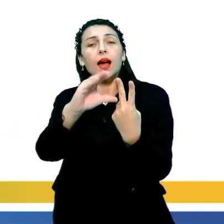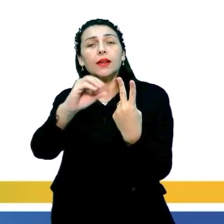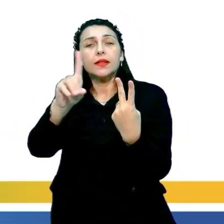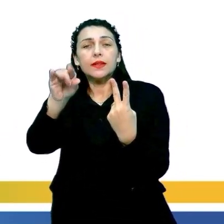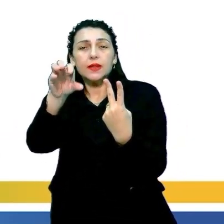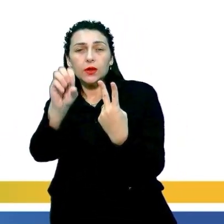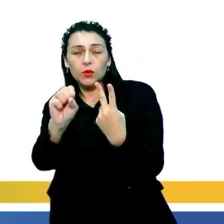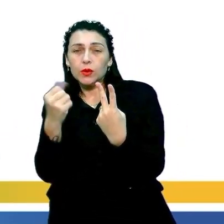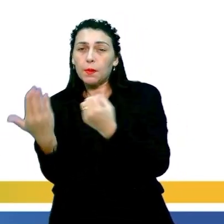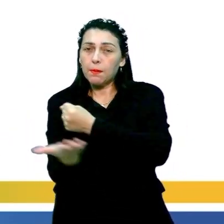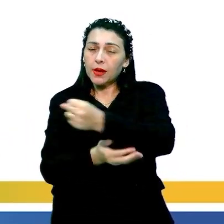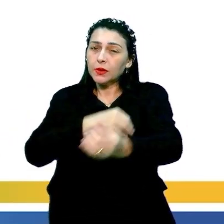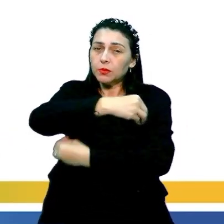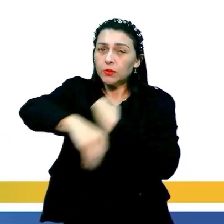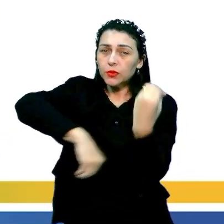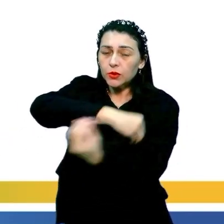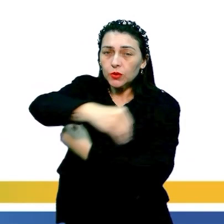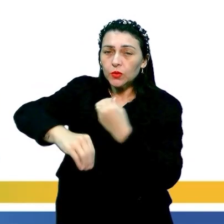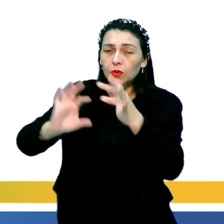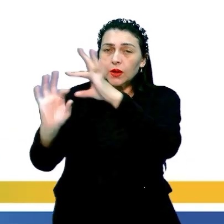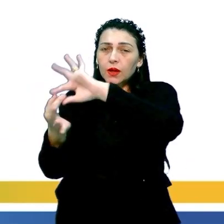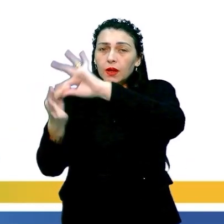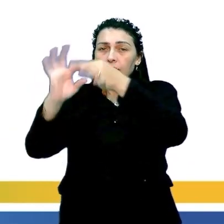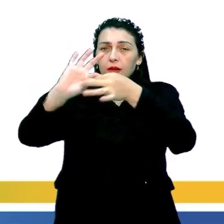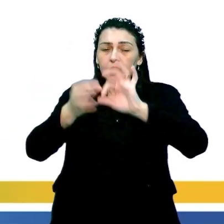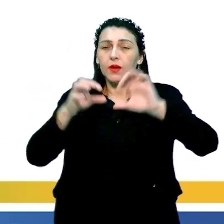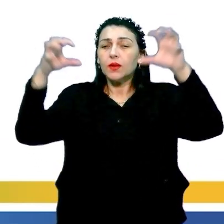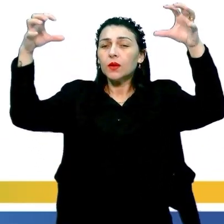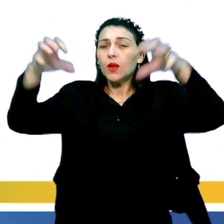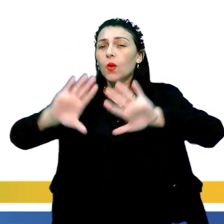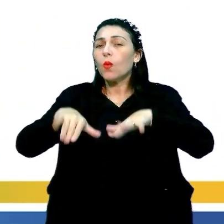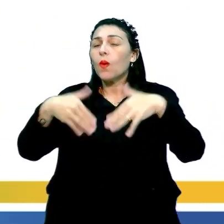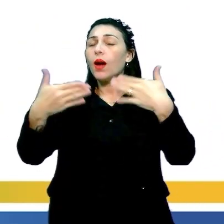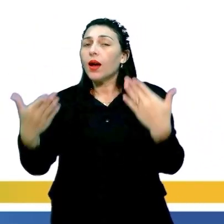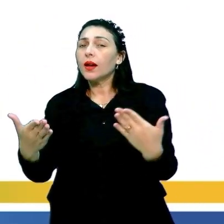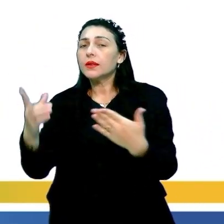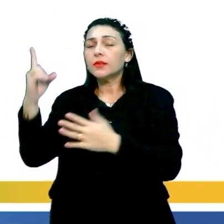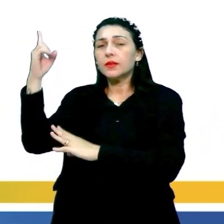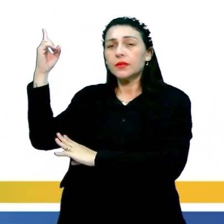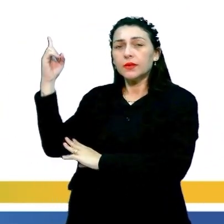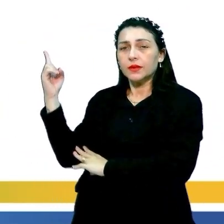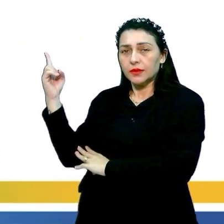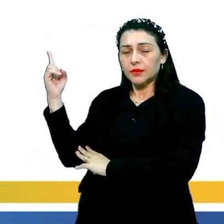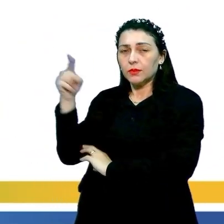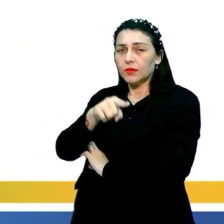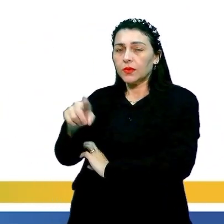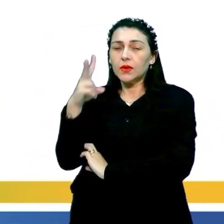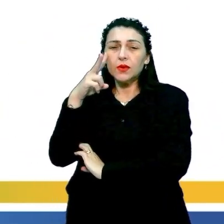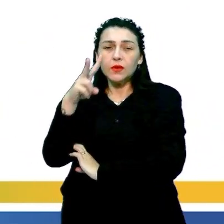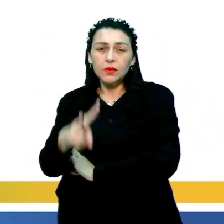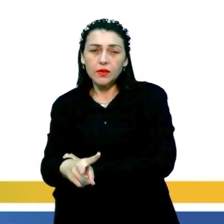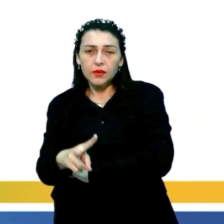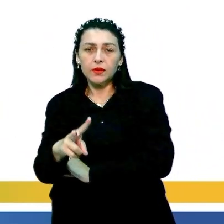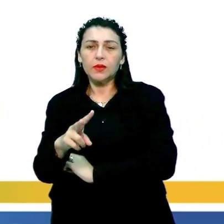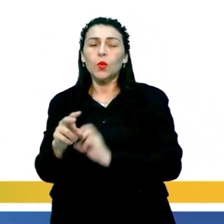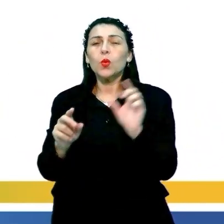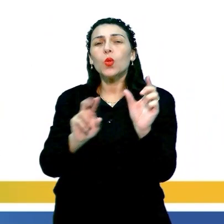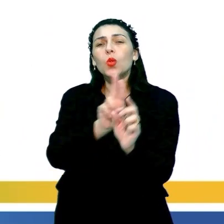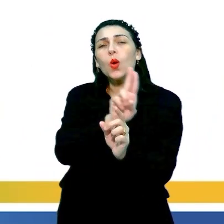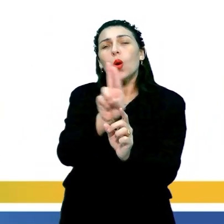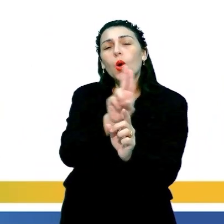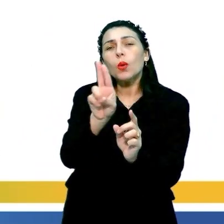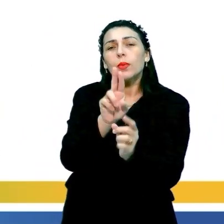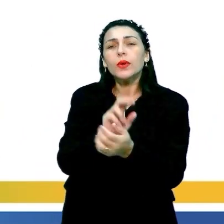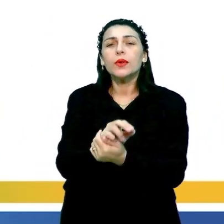basicamente, se misturam a esse ciclo natural das chuvas. Quais são esses ácidos? Eles estão aí na telinha para vocês verem, olha aí, ó, os nomes deles lá em cima da